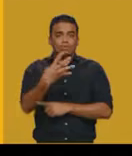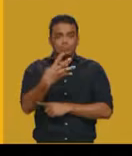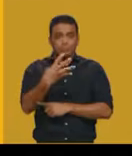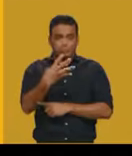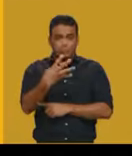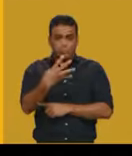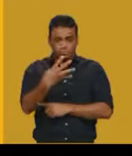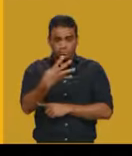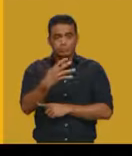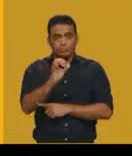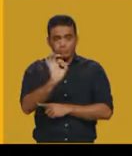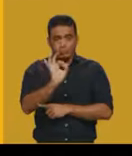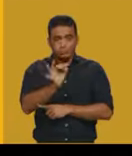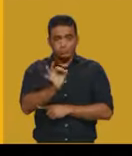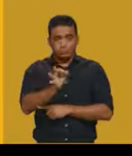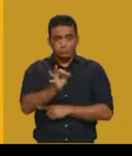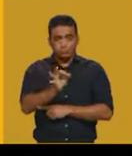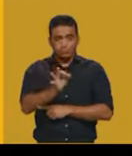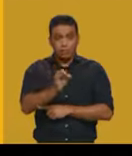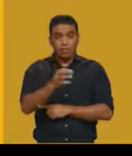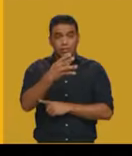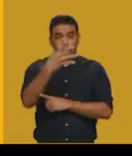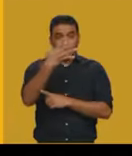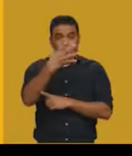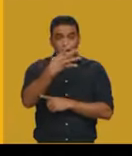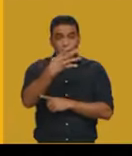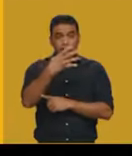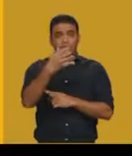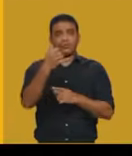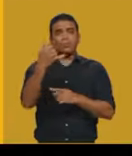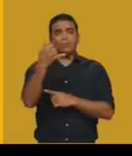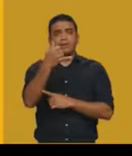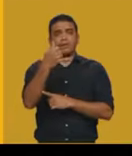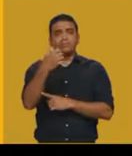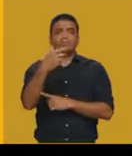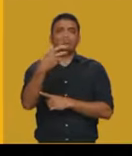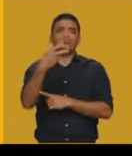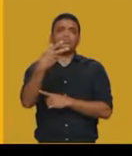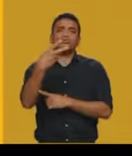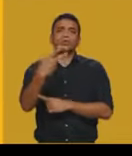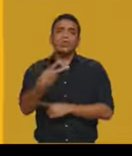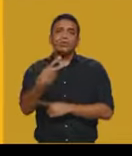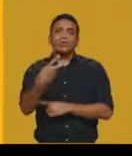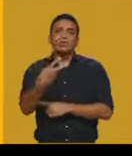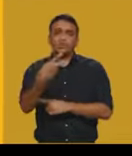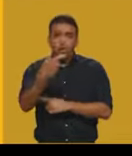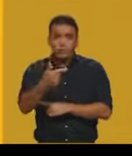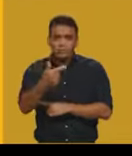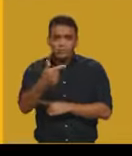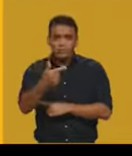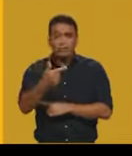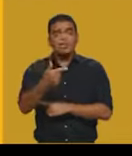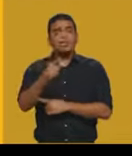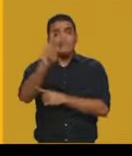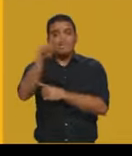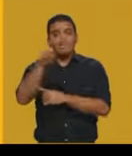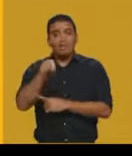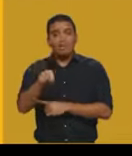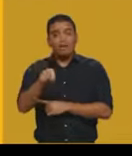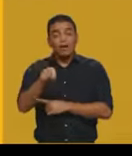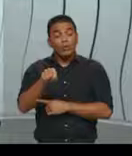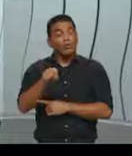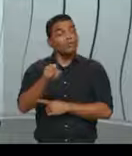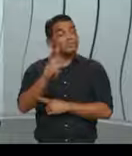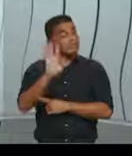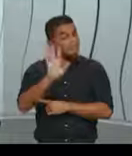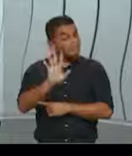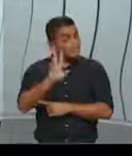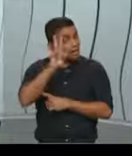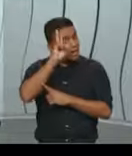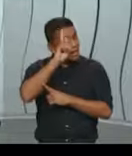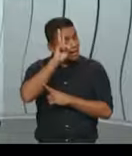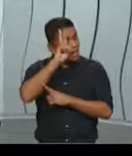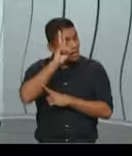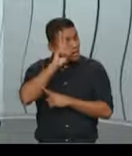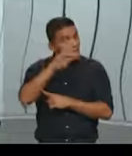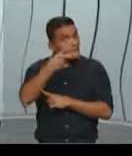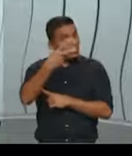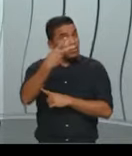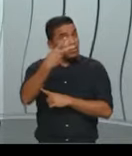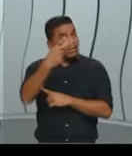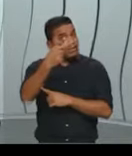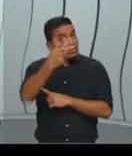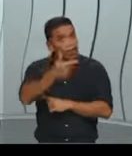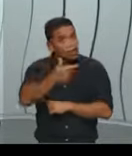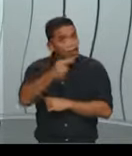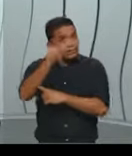certo? 4 menos 2, 2 fatorial. Lembrando uma coisa sempre, é fatorial, tá? Não é só